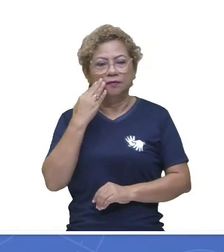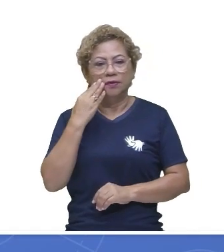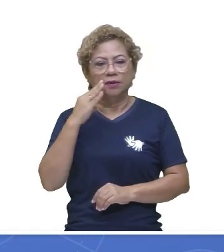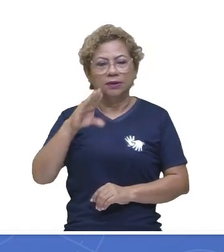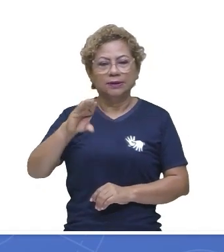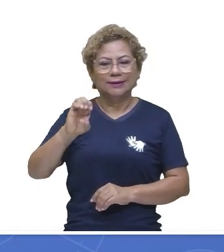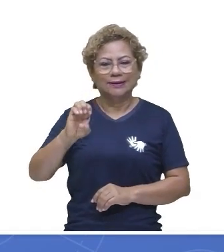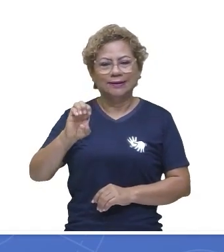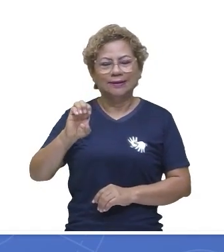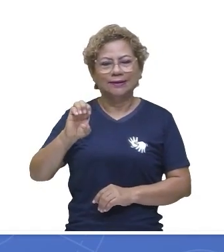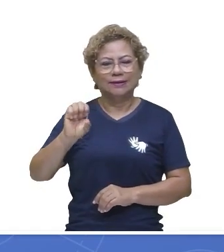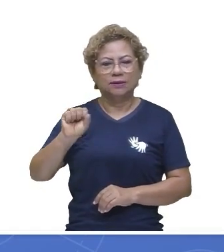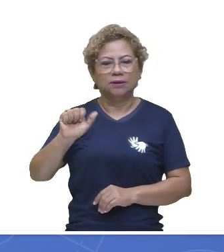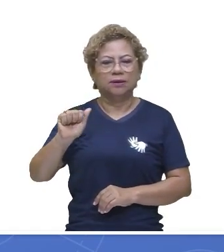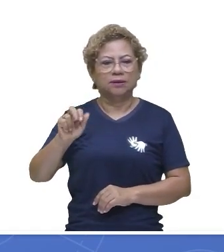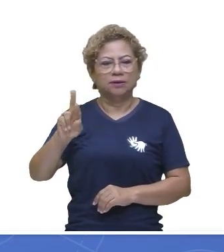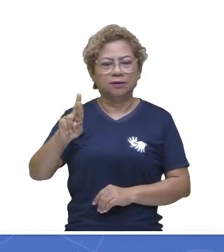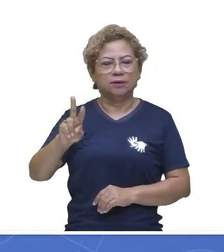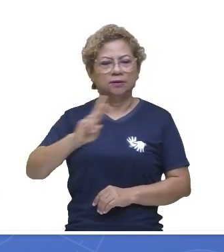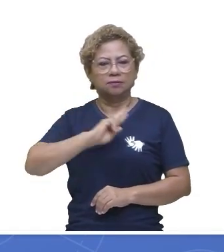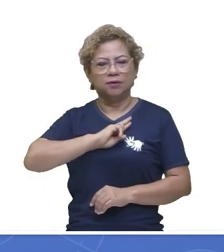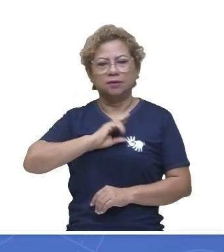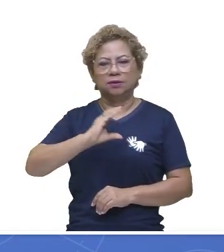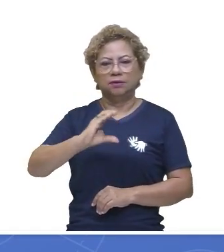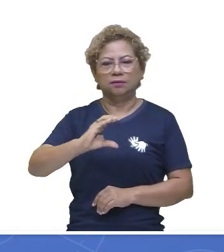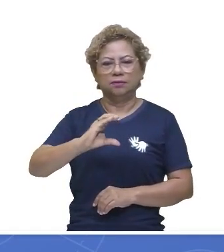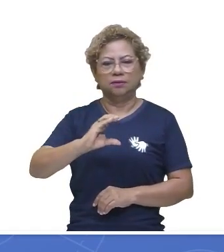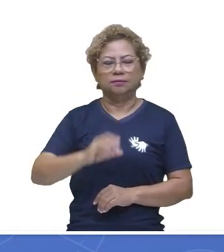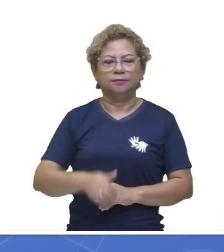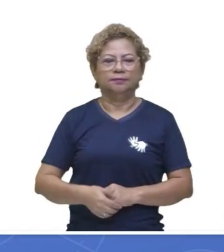César respondendo a letra C.